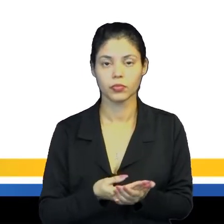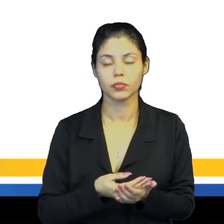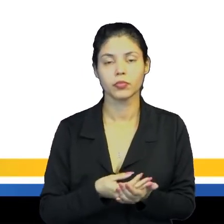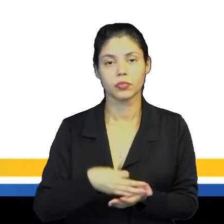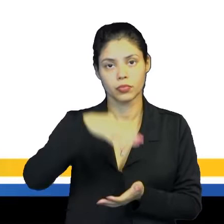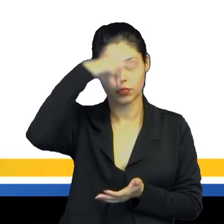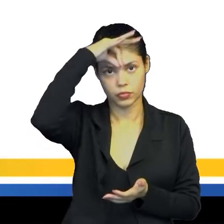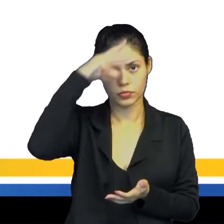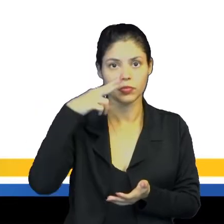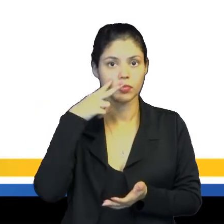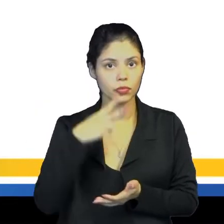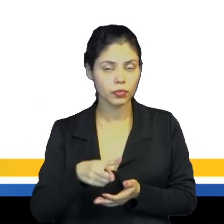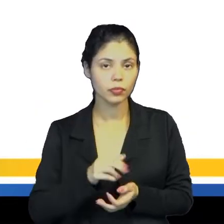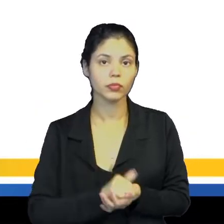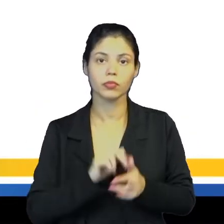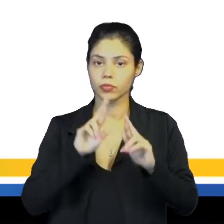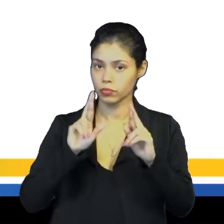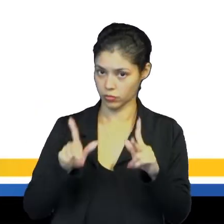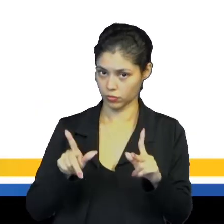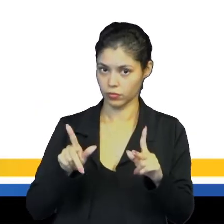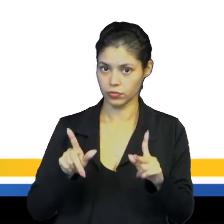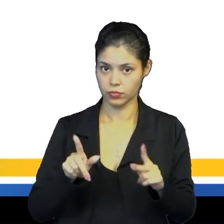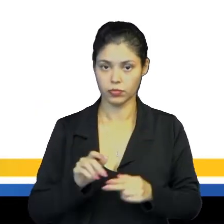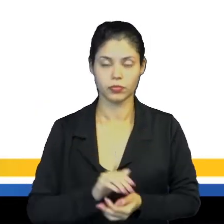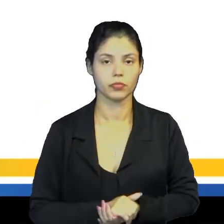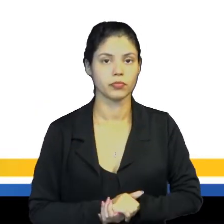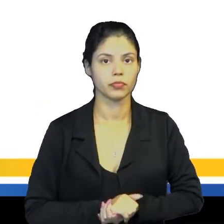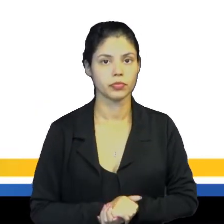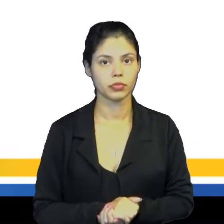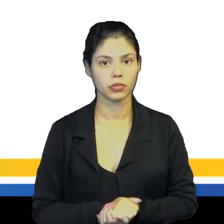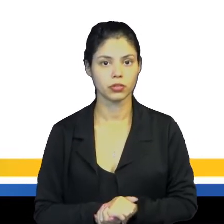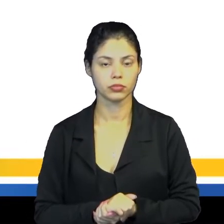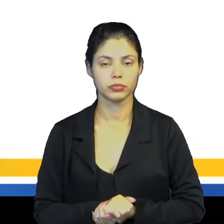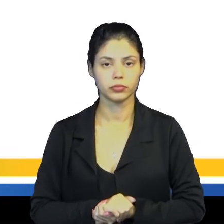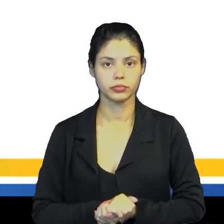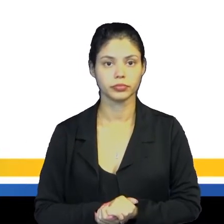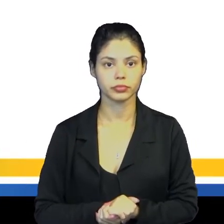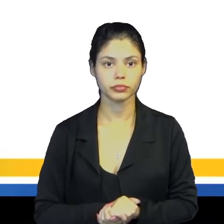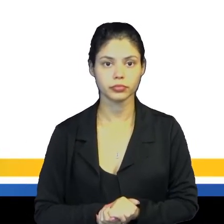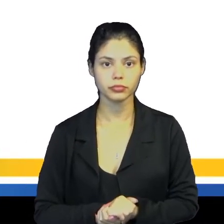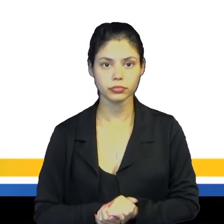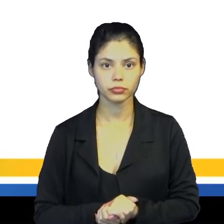feminino, vamos ver que existe uma diferença entre eles.